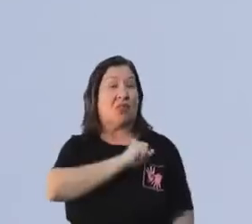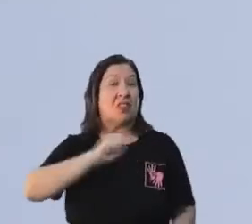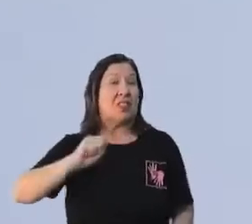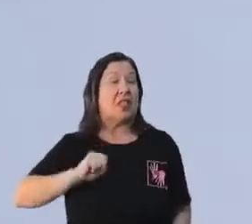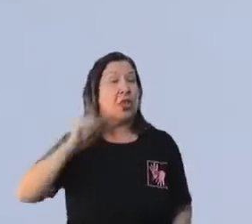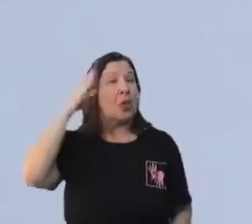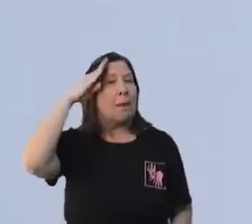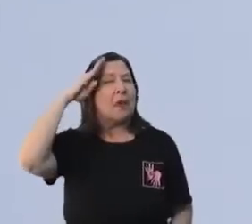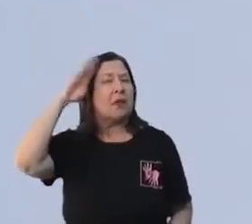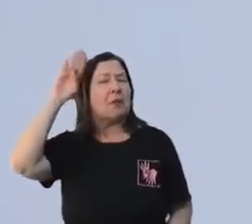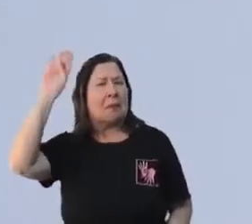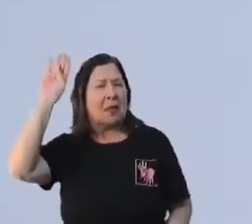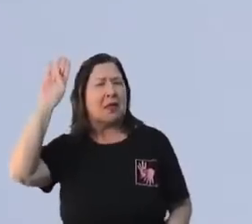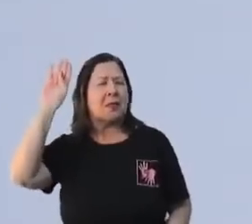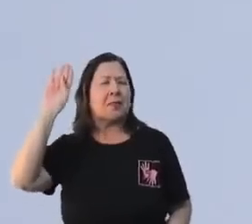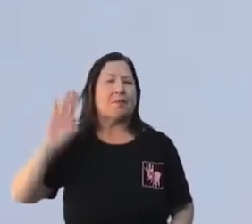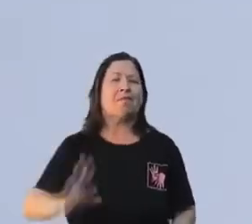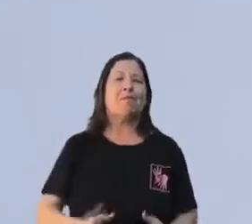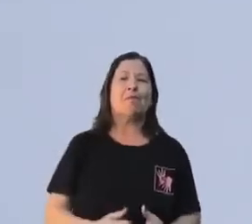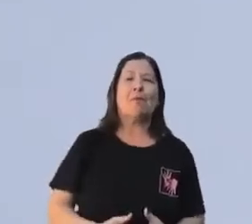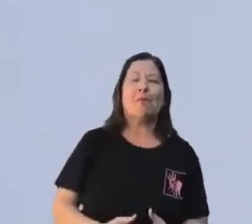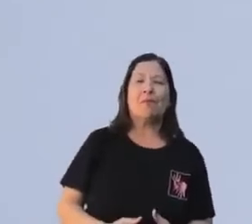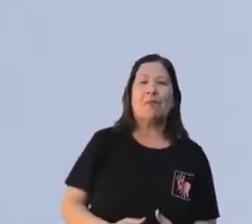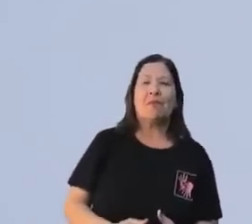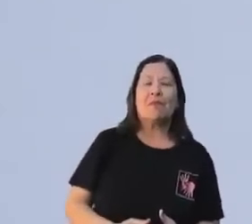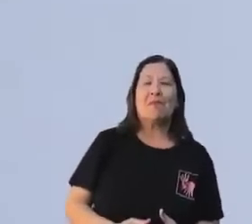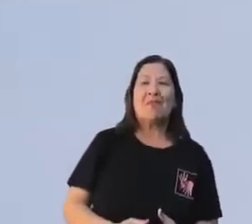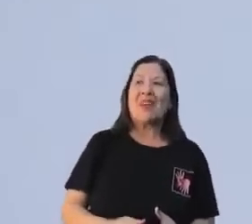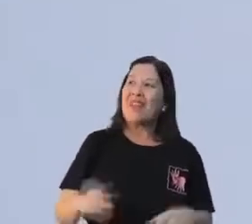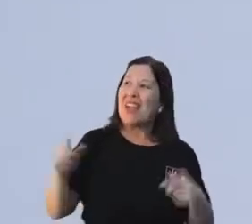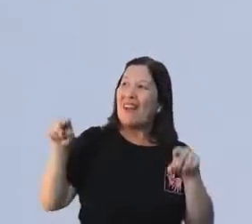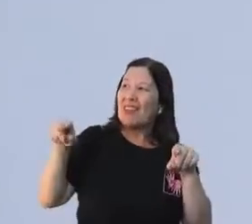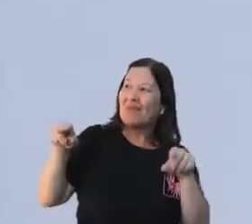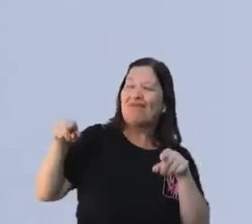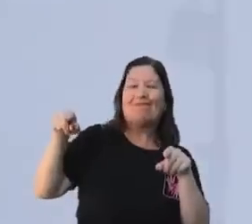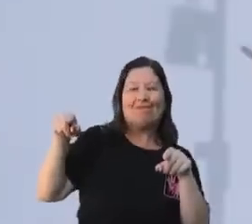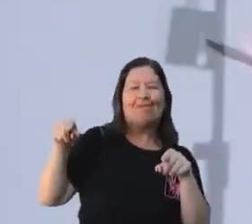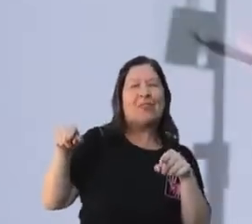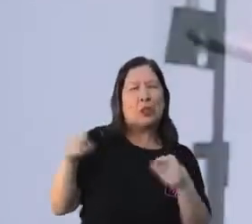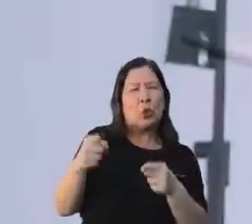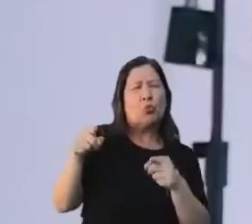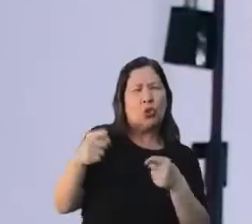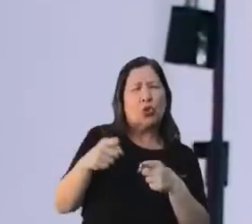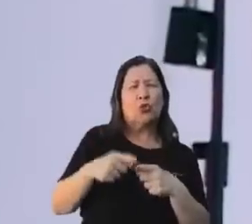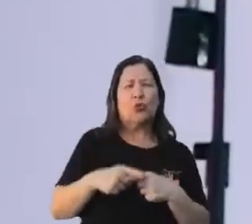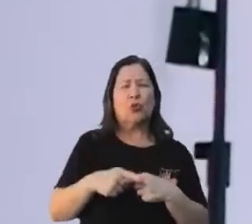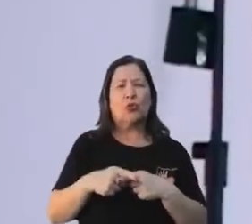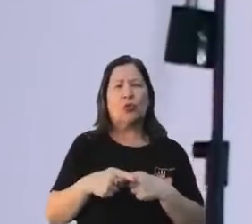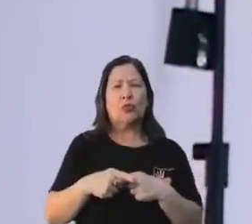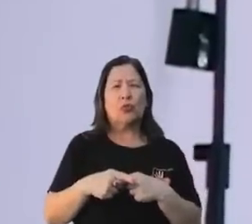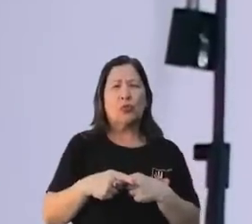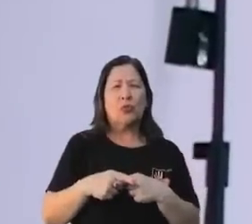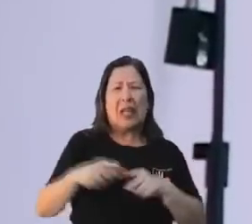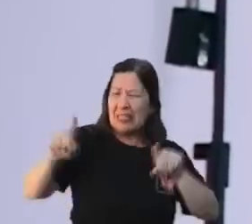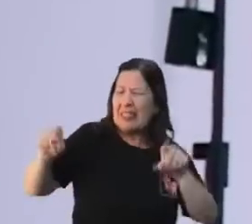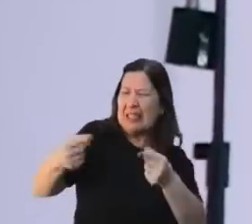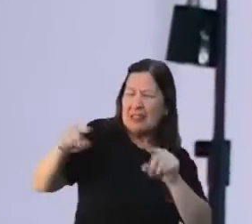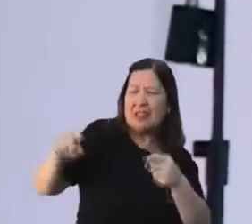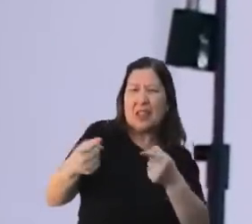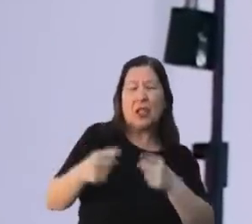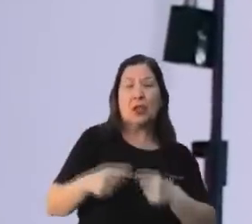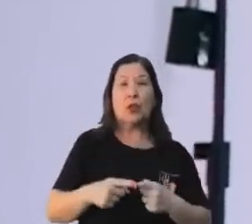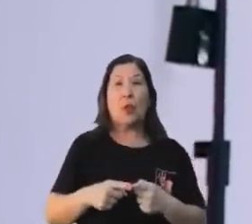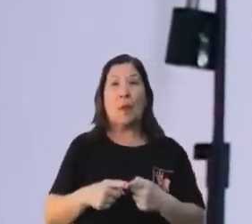mancomunavam, conspiravam nos bastidores para prenderem Jesus à traição e matá-lo depois da festa.